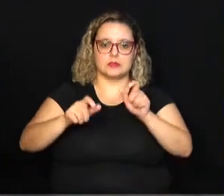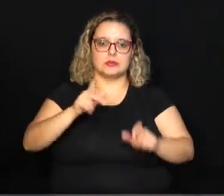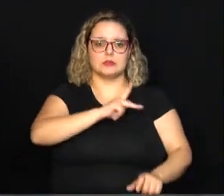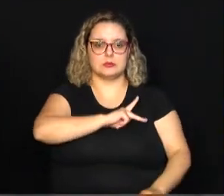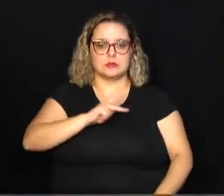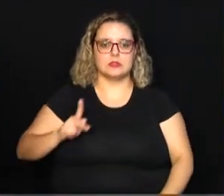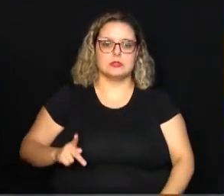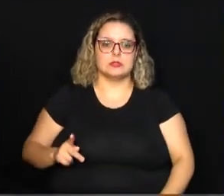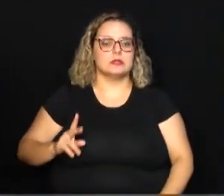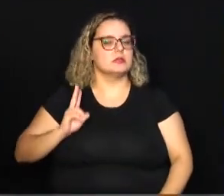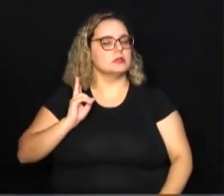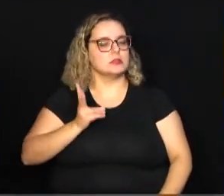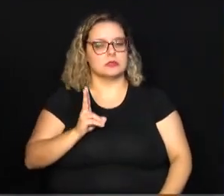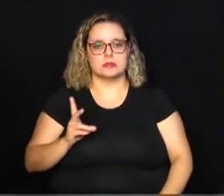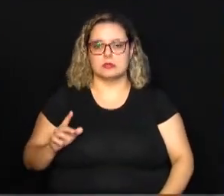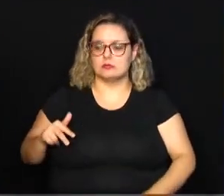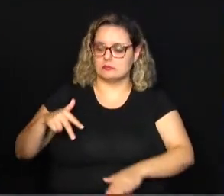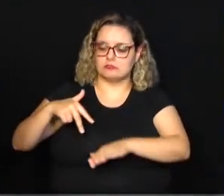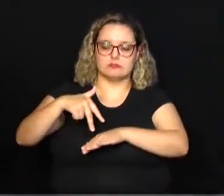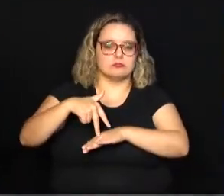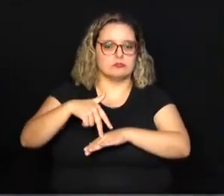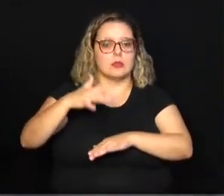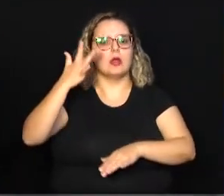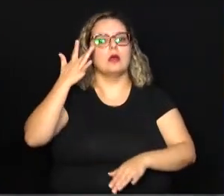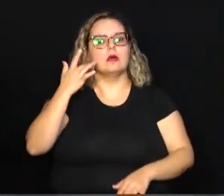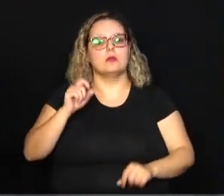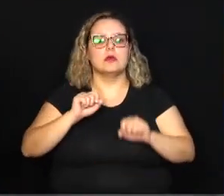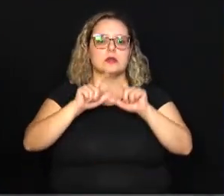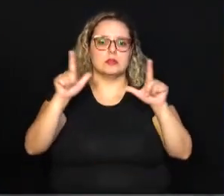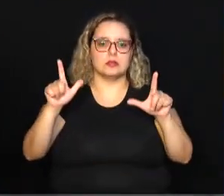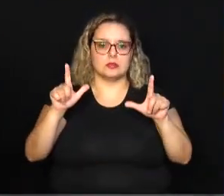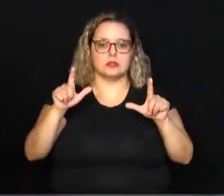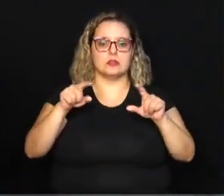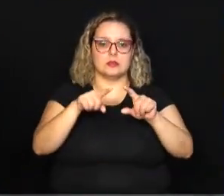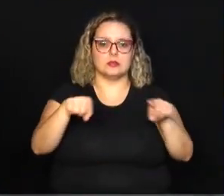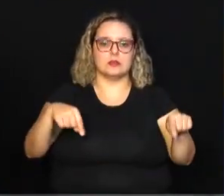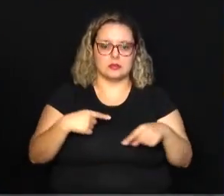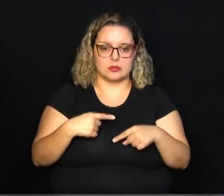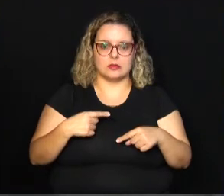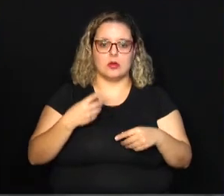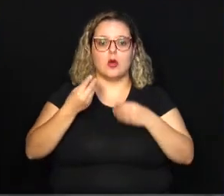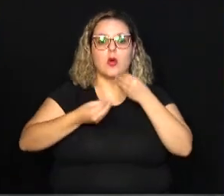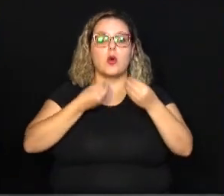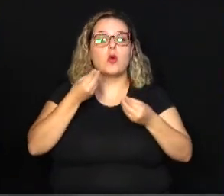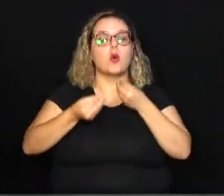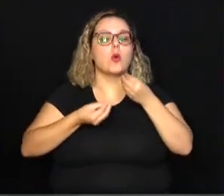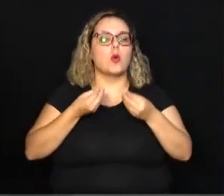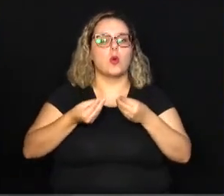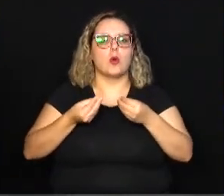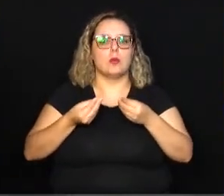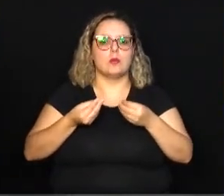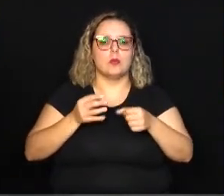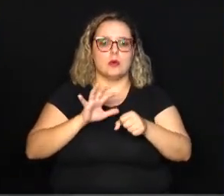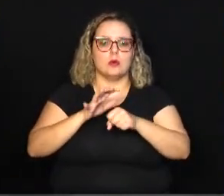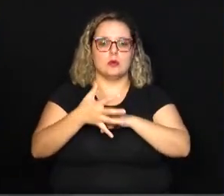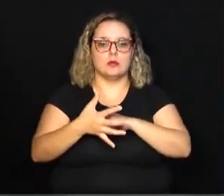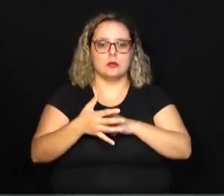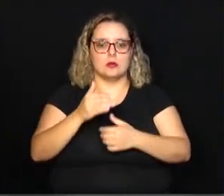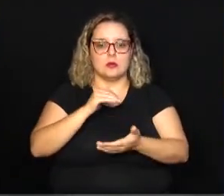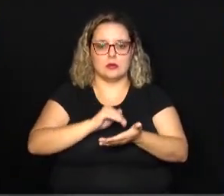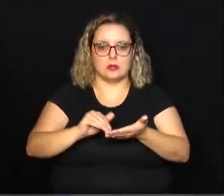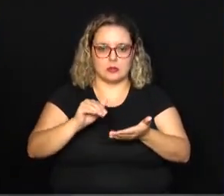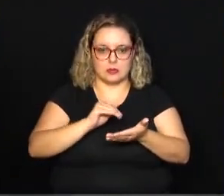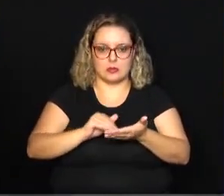esclarecimentos. Amanhã pela manhã nós temos uma reunião, a gente chama Sala de Situação da Covid, que nós reunimos Secretaria de Saúde, Rede